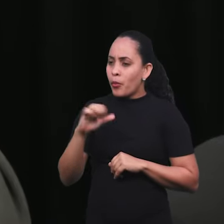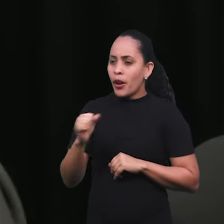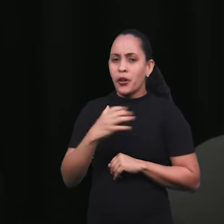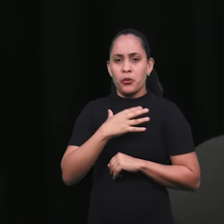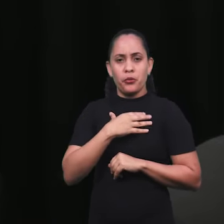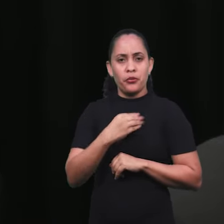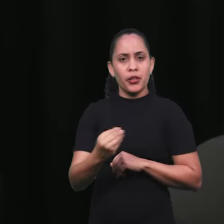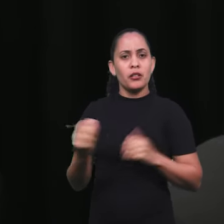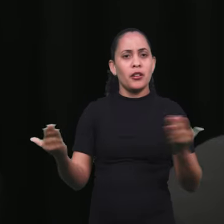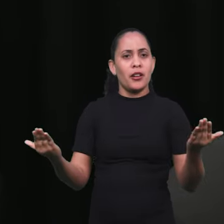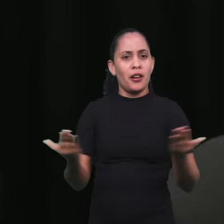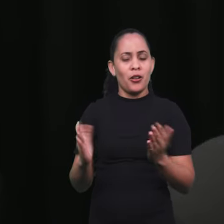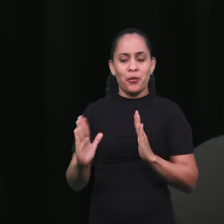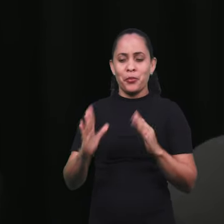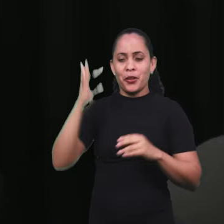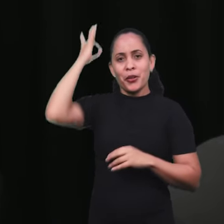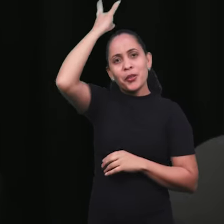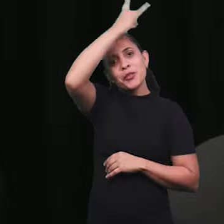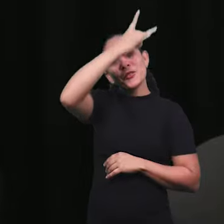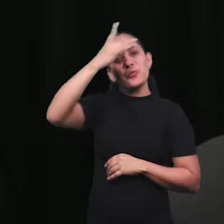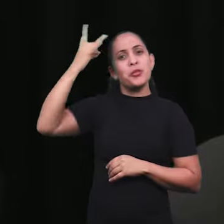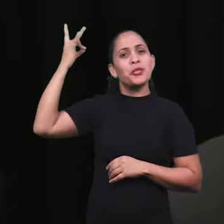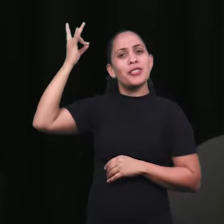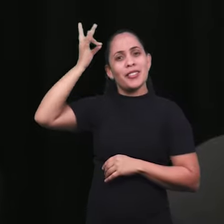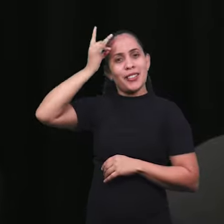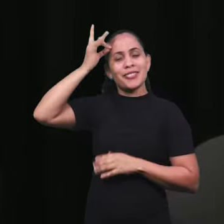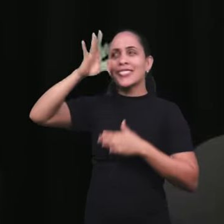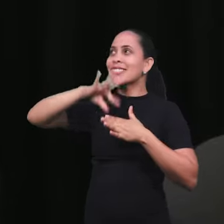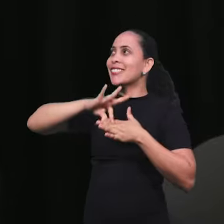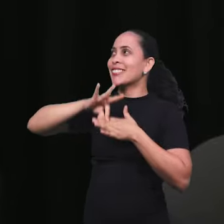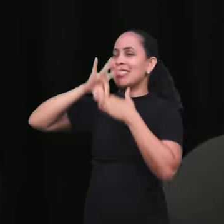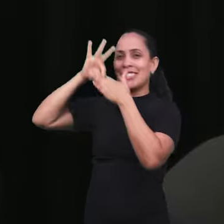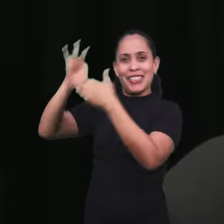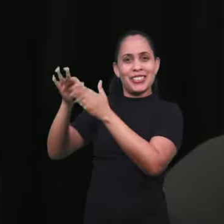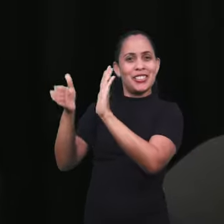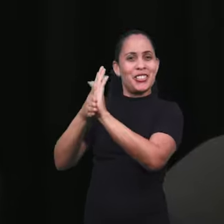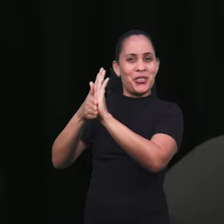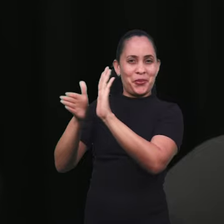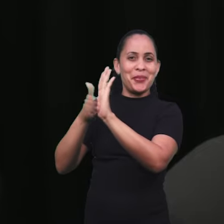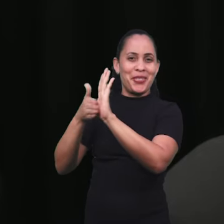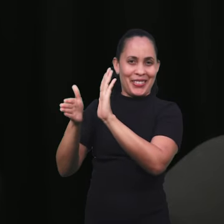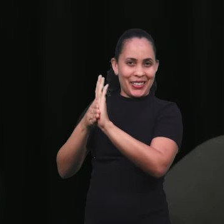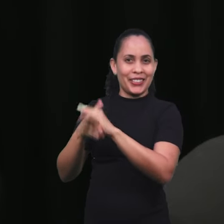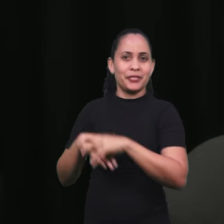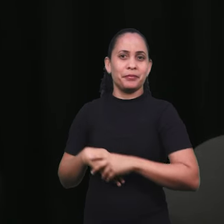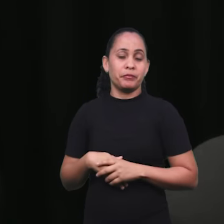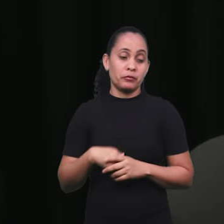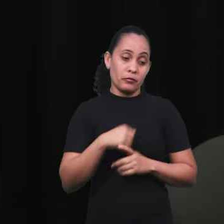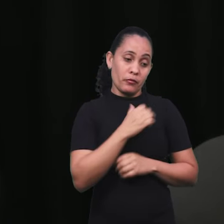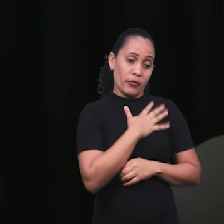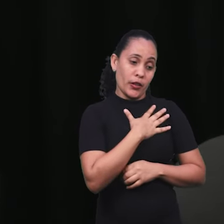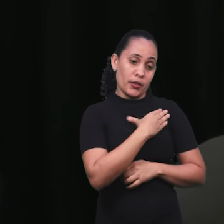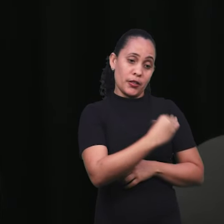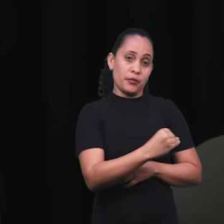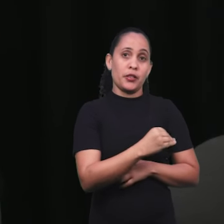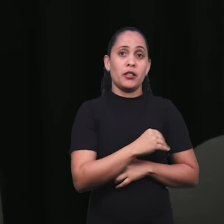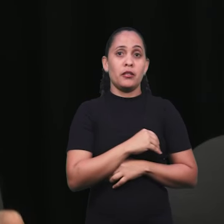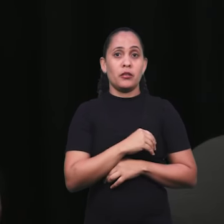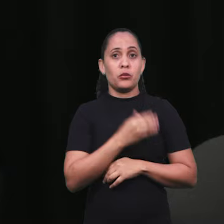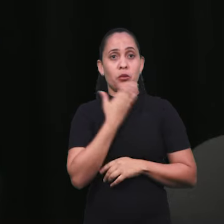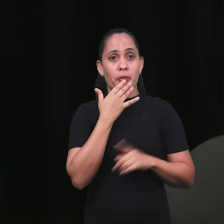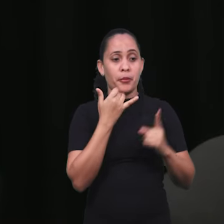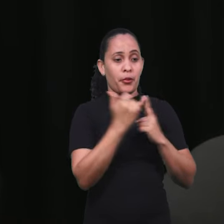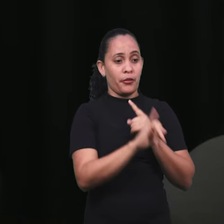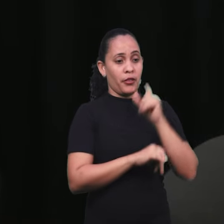vendo que o Espírito Santo estava envolvido diretamente nesse projeto, né? Quando os filhos de Eli, Hofni e Finéias, se não me